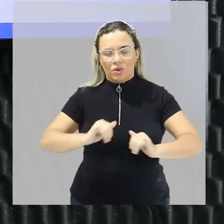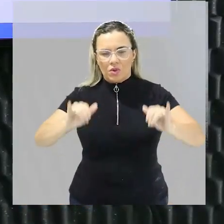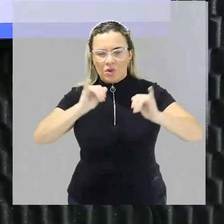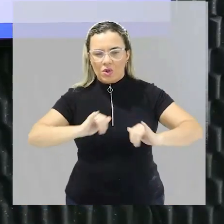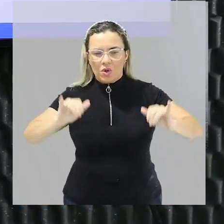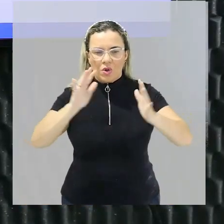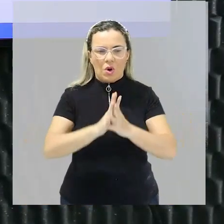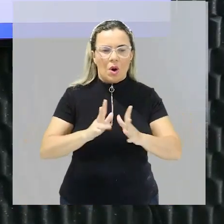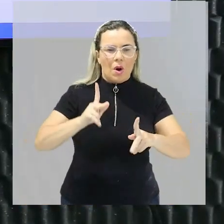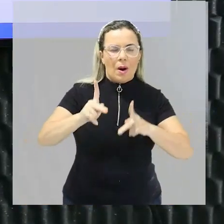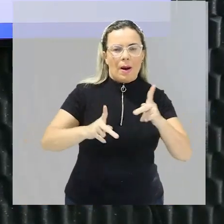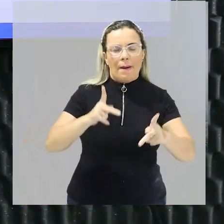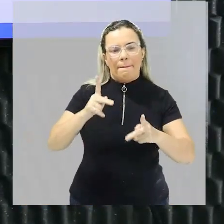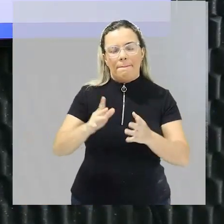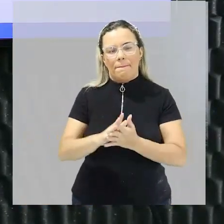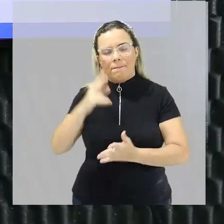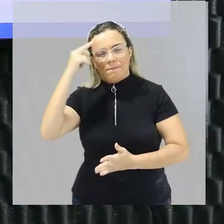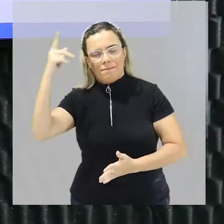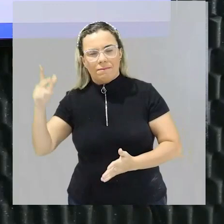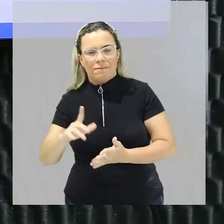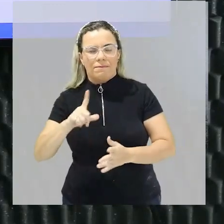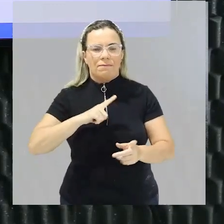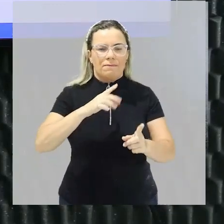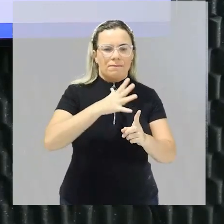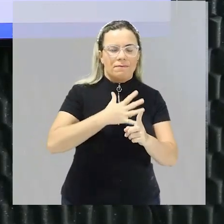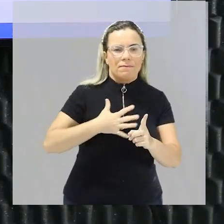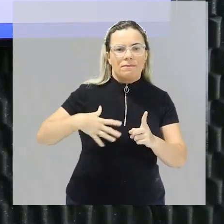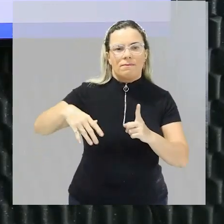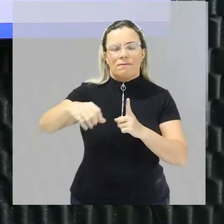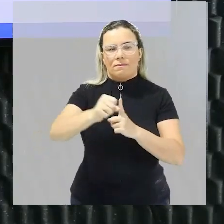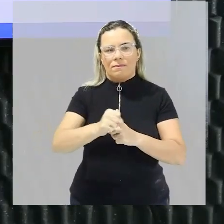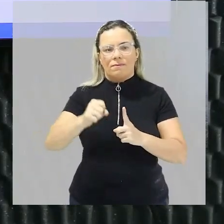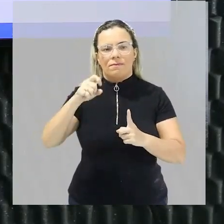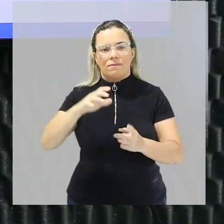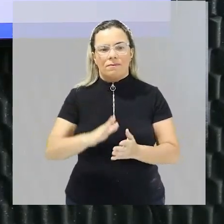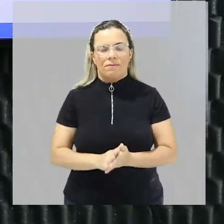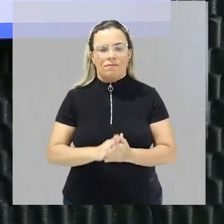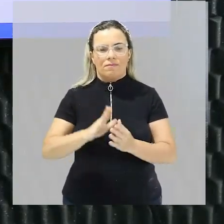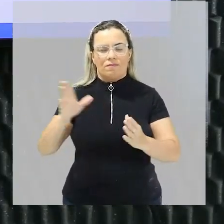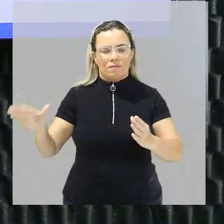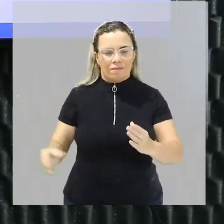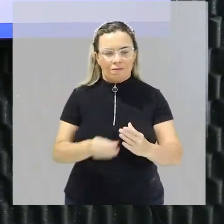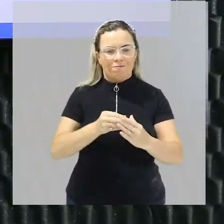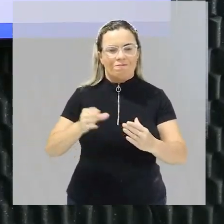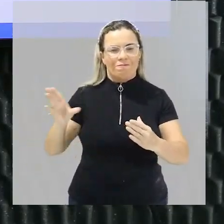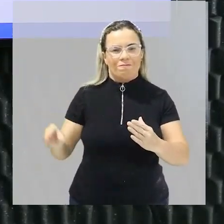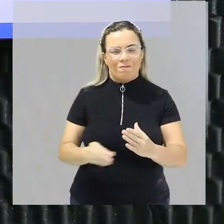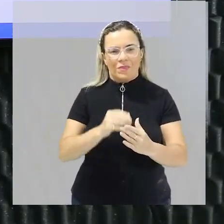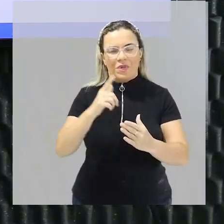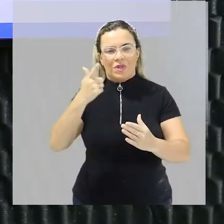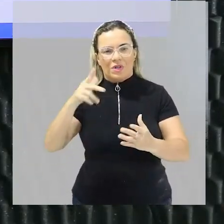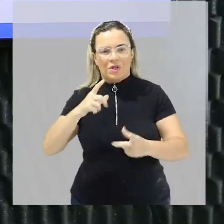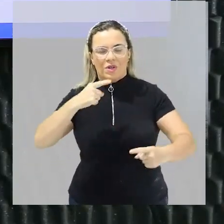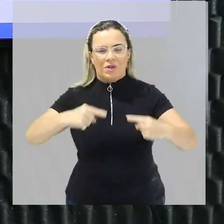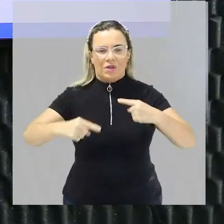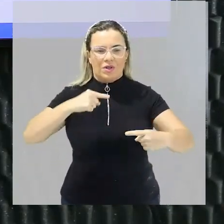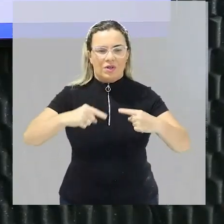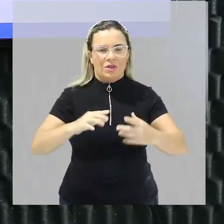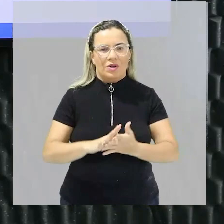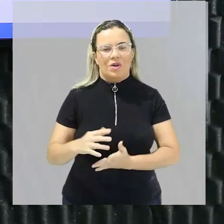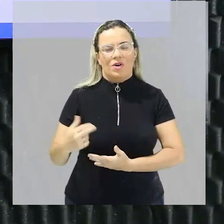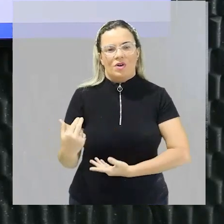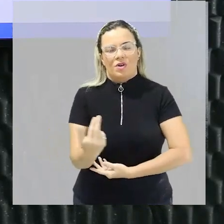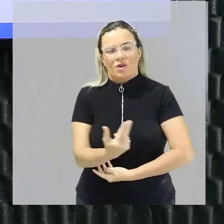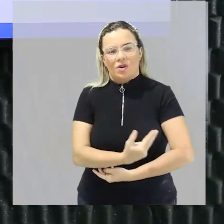aí é legal porque tem história, tem sociologia, todo mundo para se encaixar aqui, olha, geopolítica, que nós temos